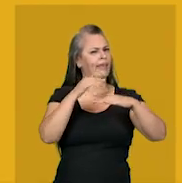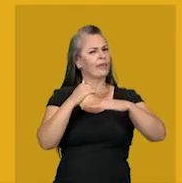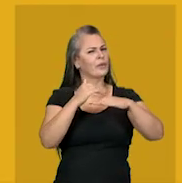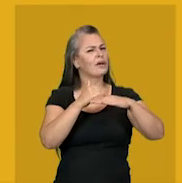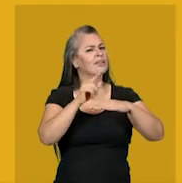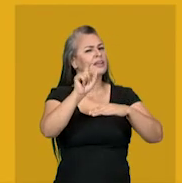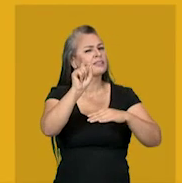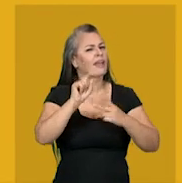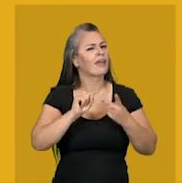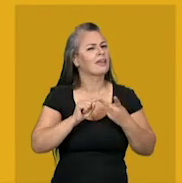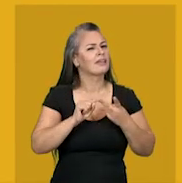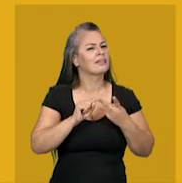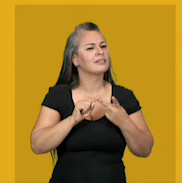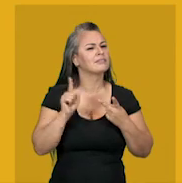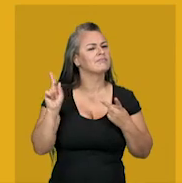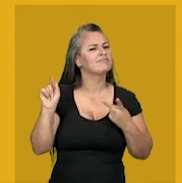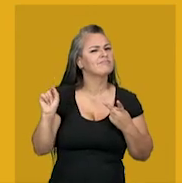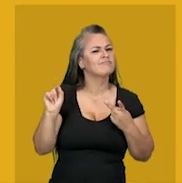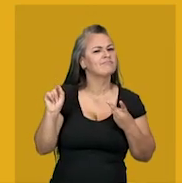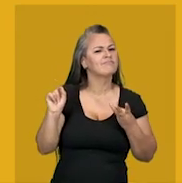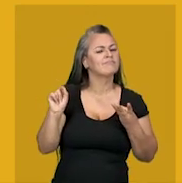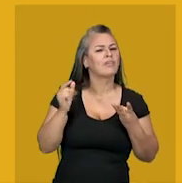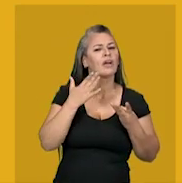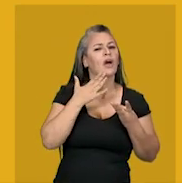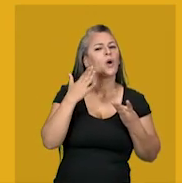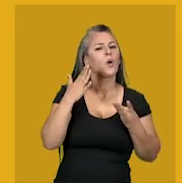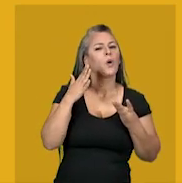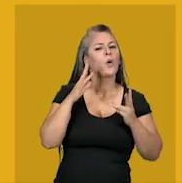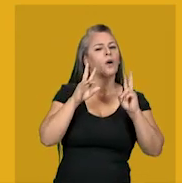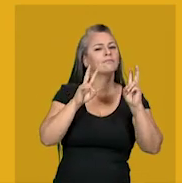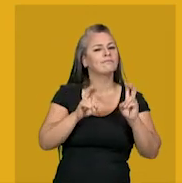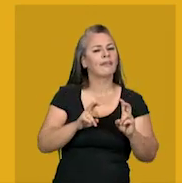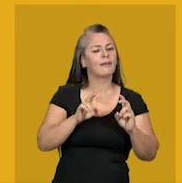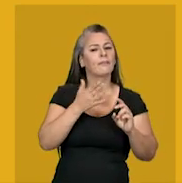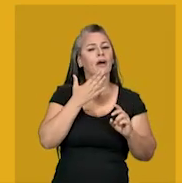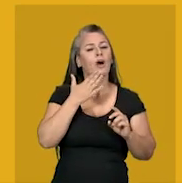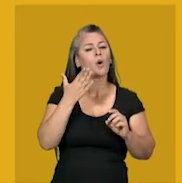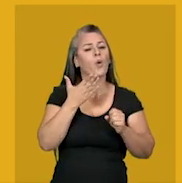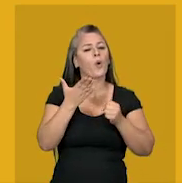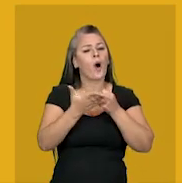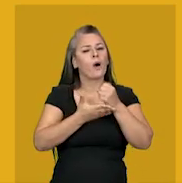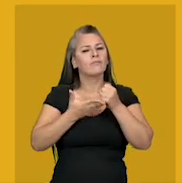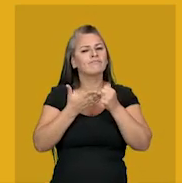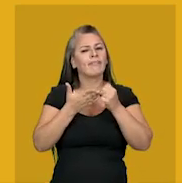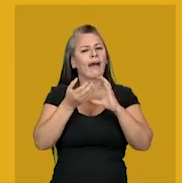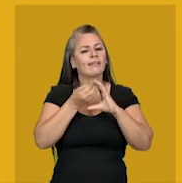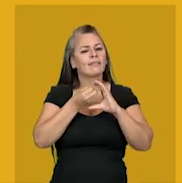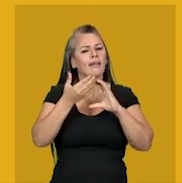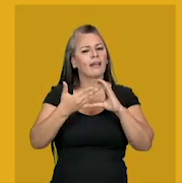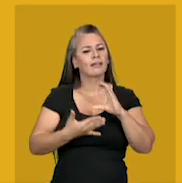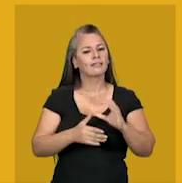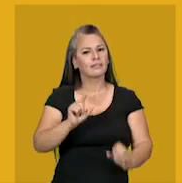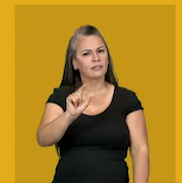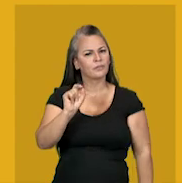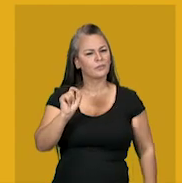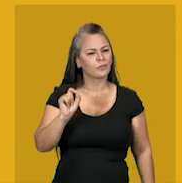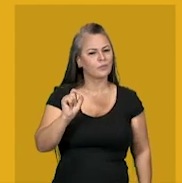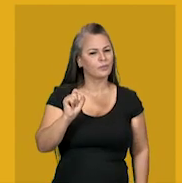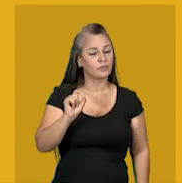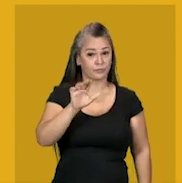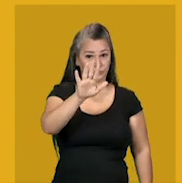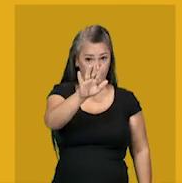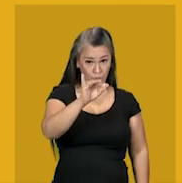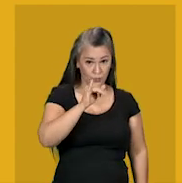quem e quem? Em relação a quê? Baseado em quais critérios? É bom a